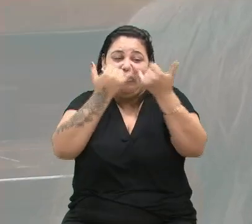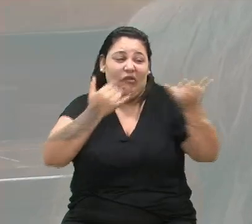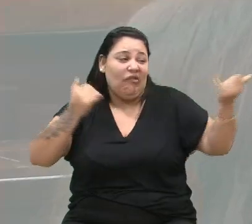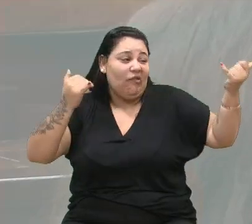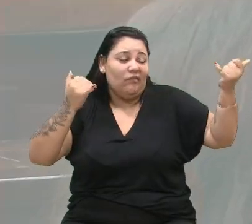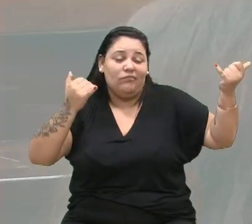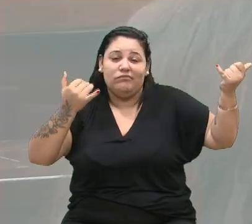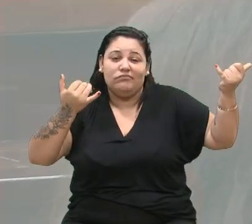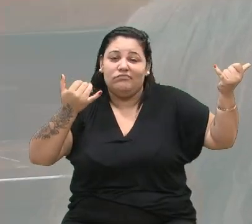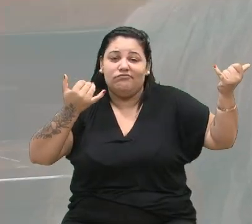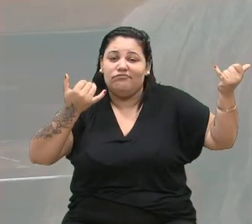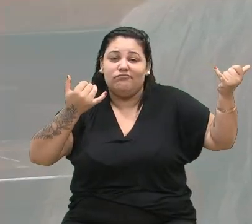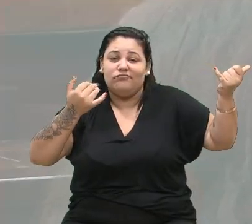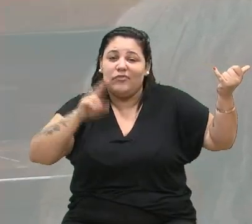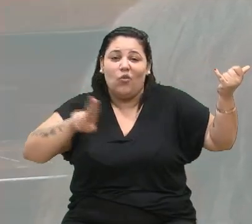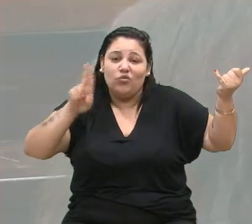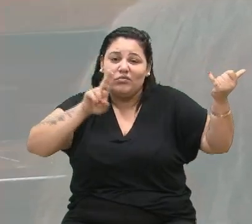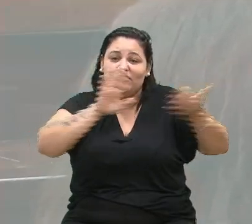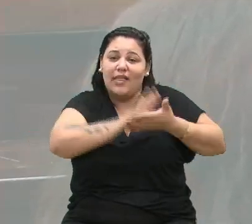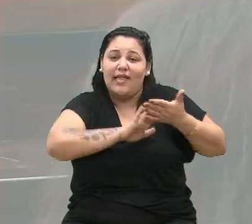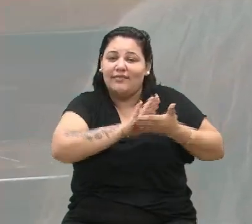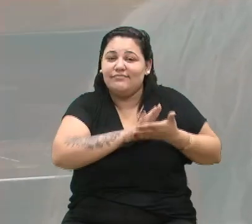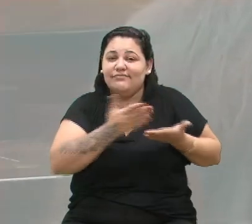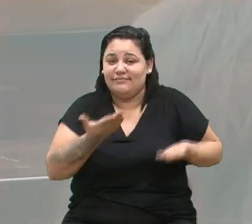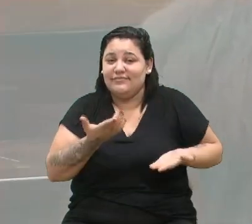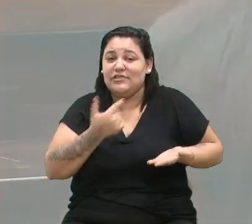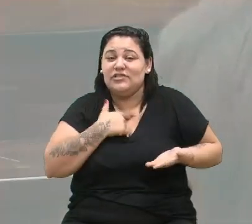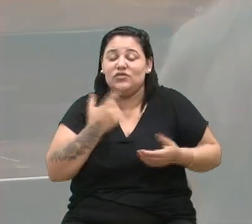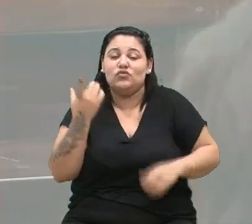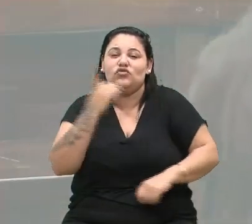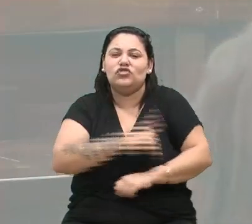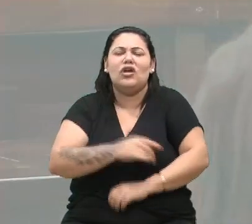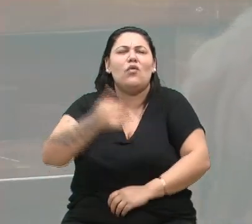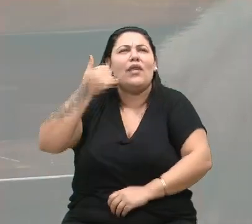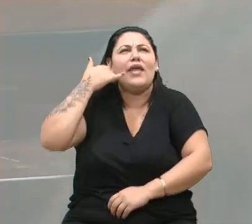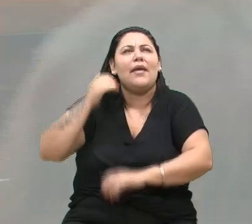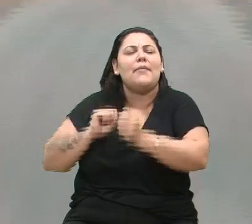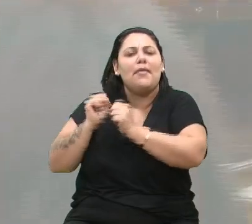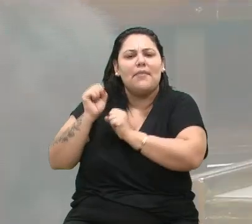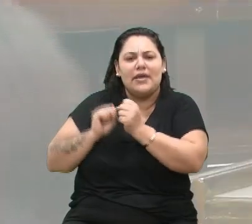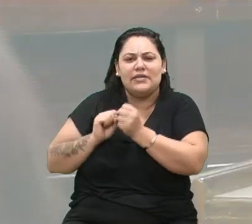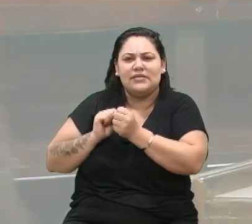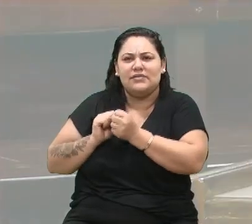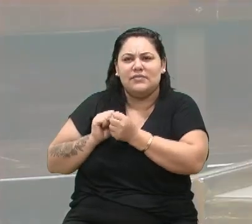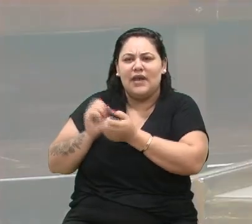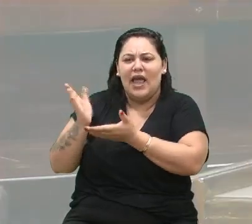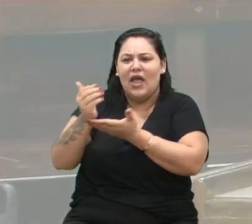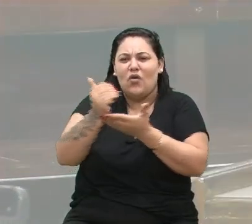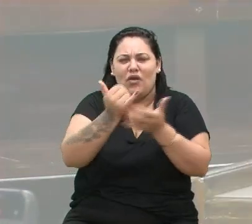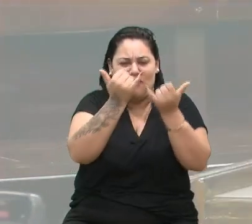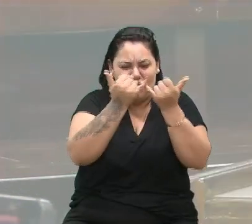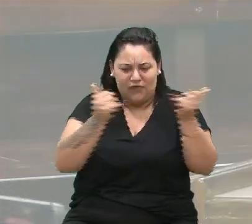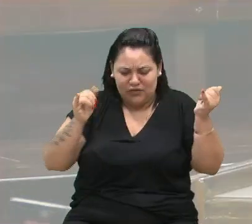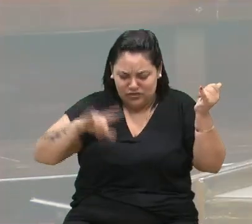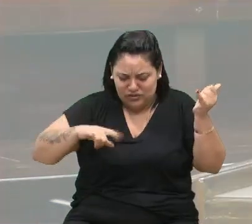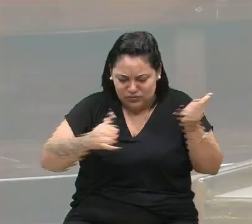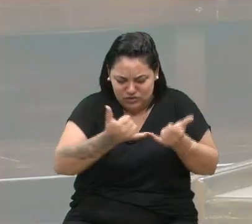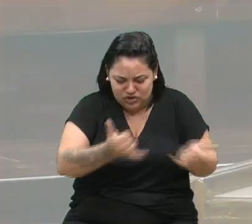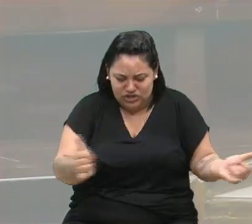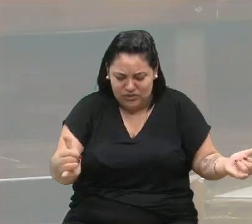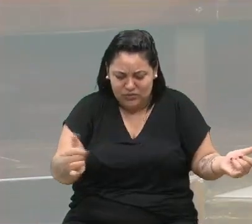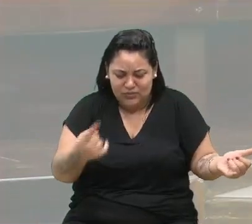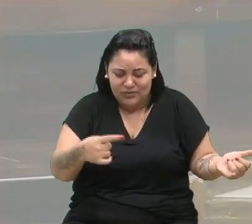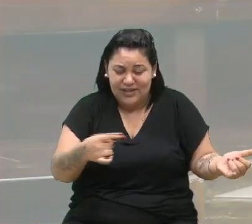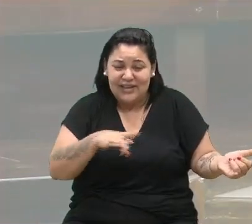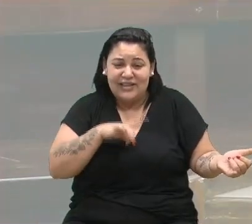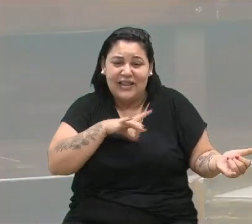ocupados. E quando um dia eu liguei para as empresas para recolher um fio que estava no chão, porque causa medo, a gente